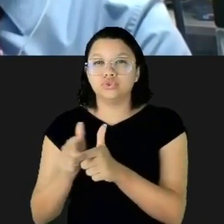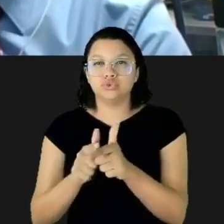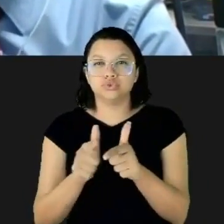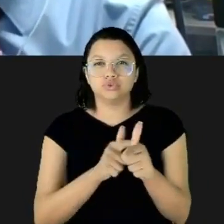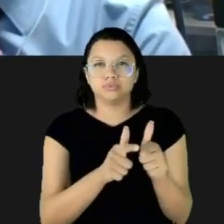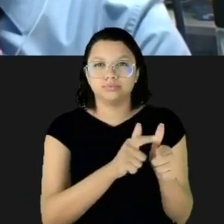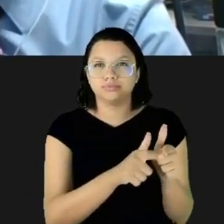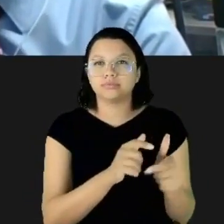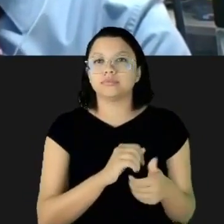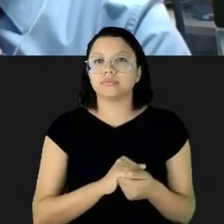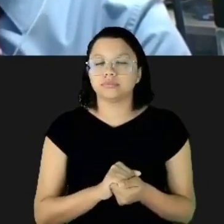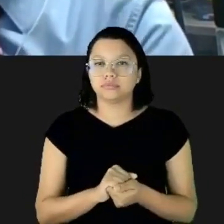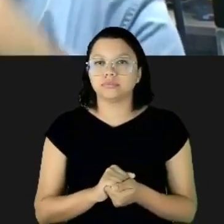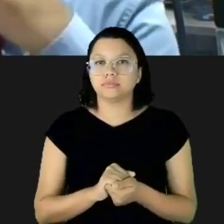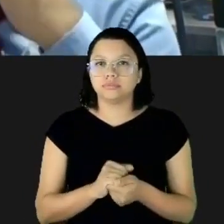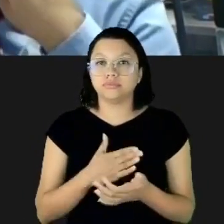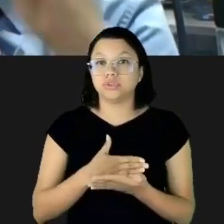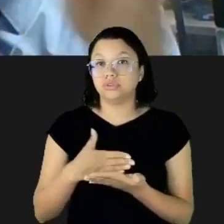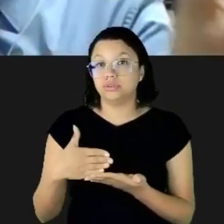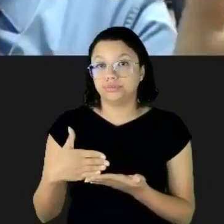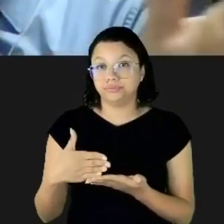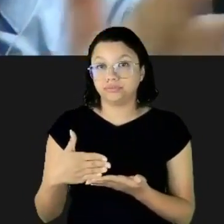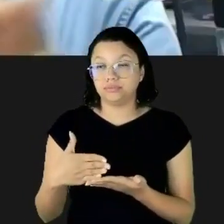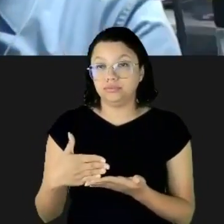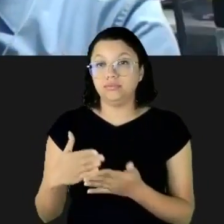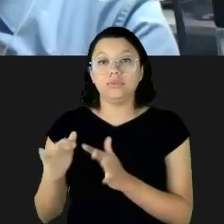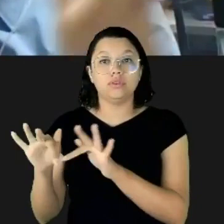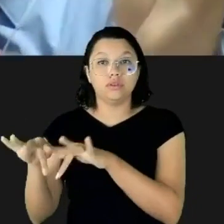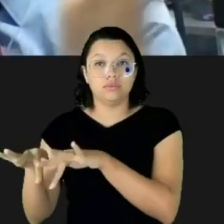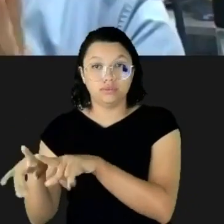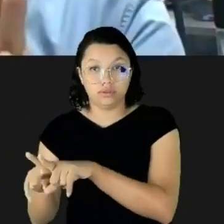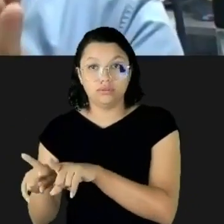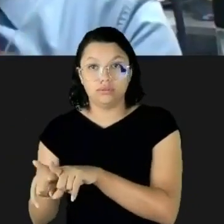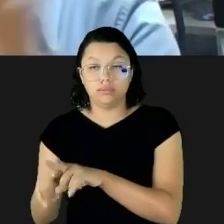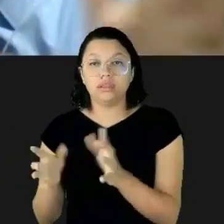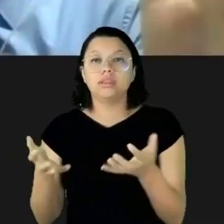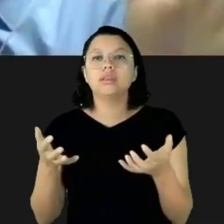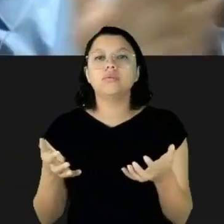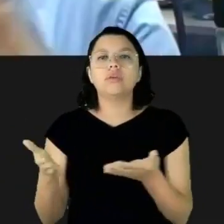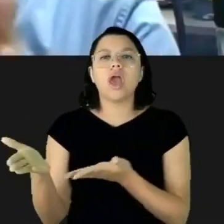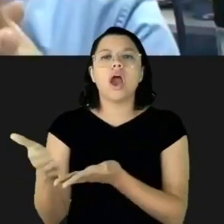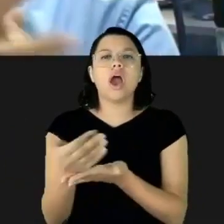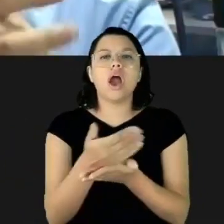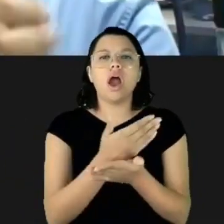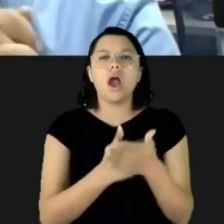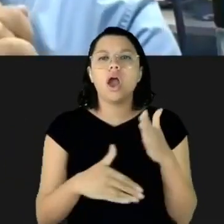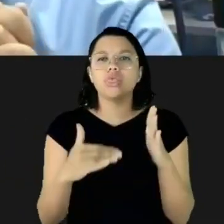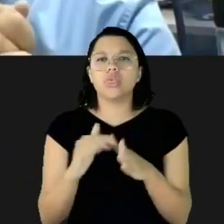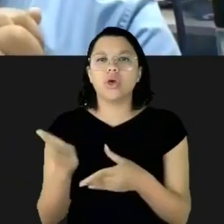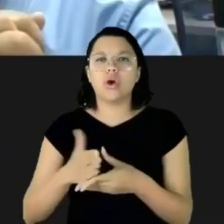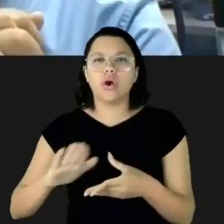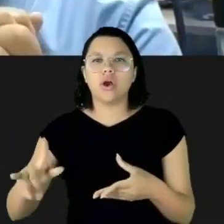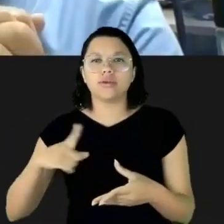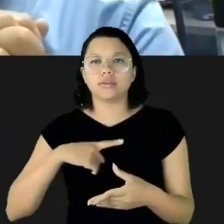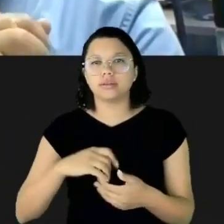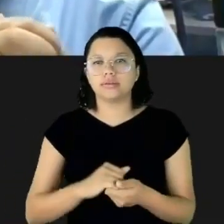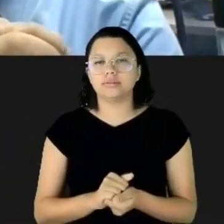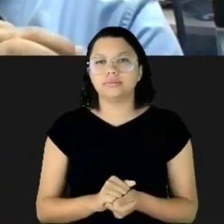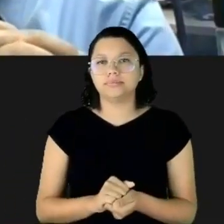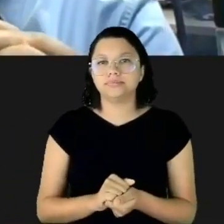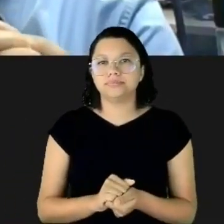distribuição inicial e final por exemplo eu quero pegar todos os processos que tenham